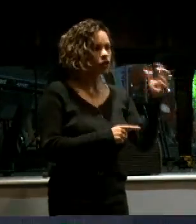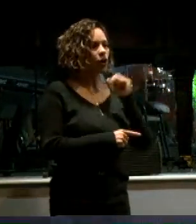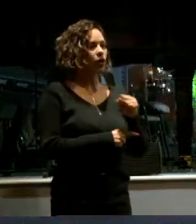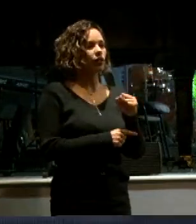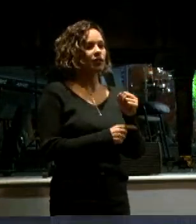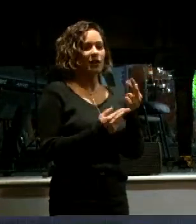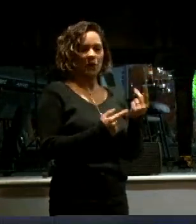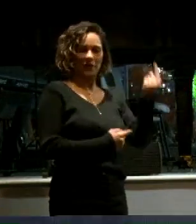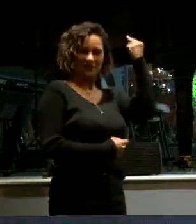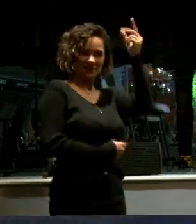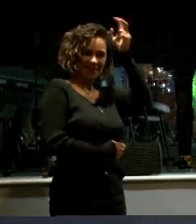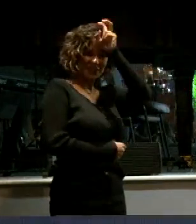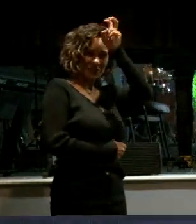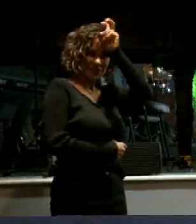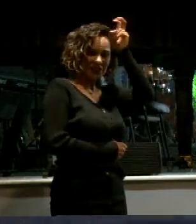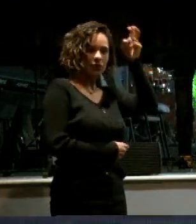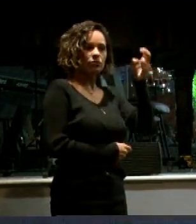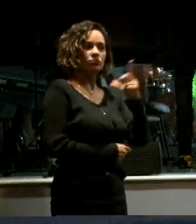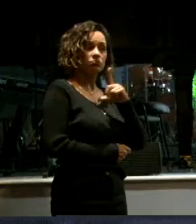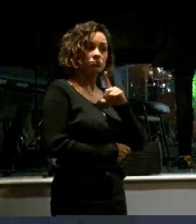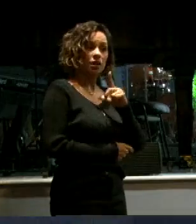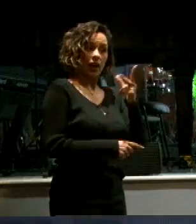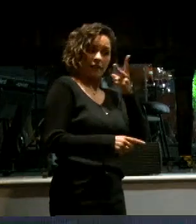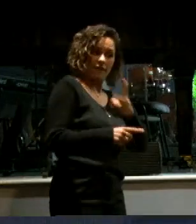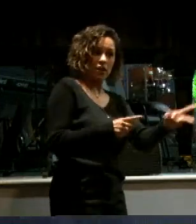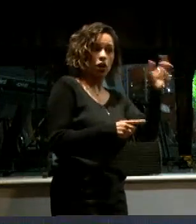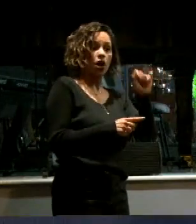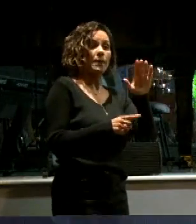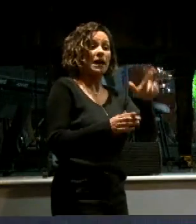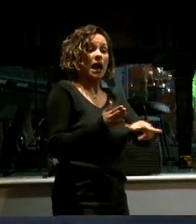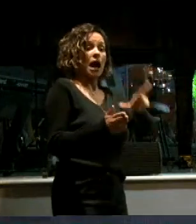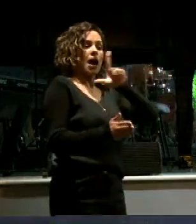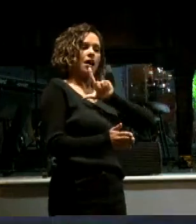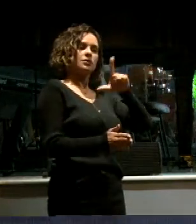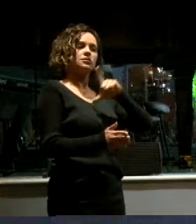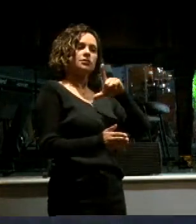exemplo, nos prepara para grandes testes.